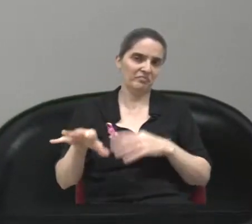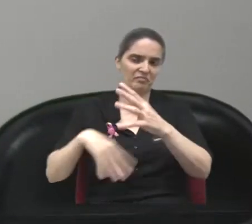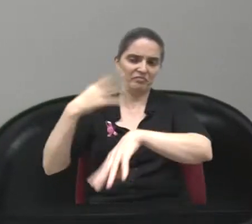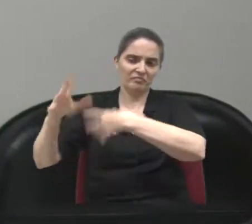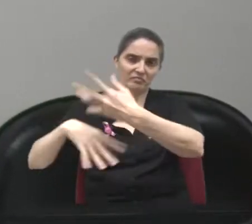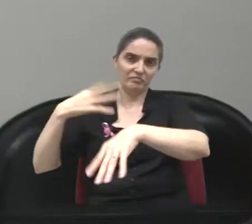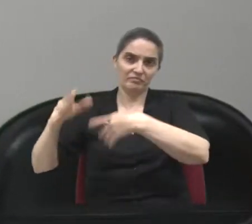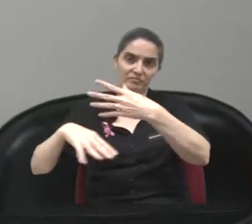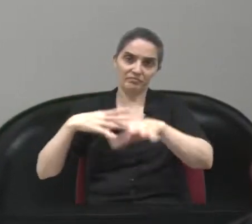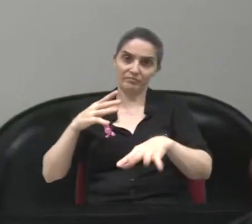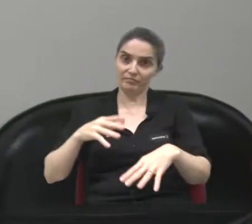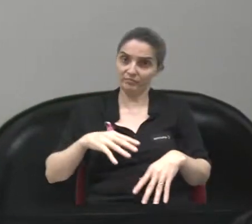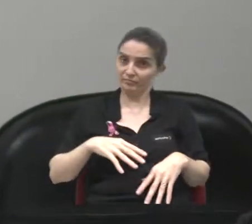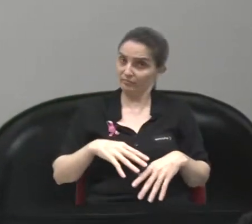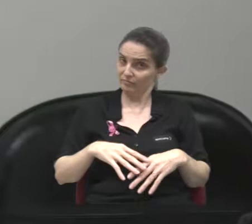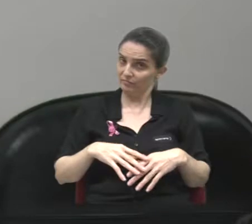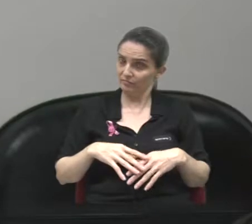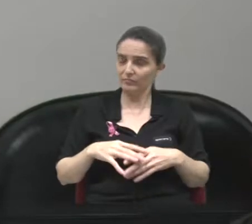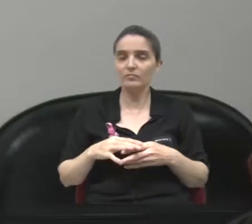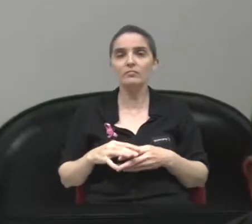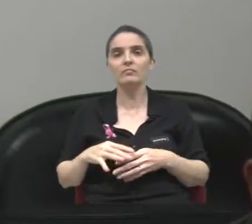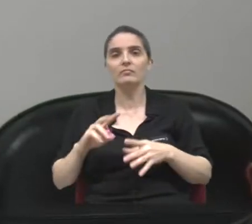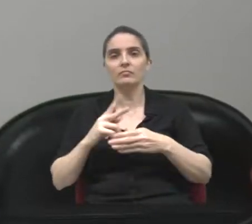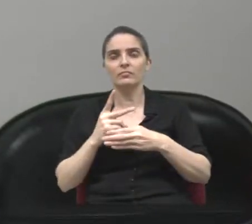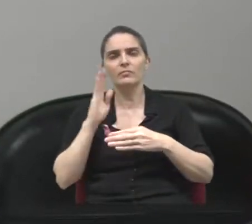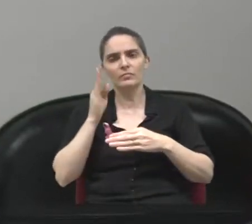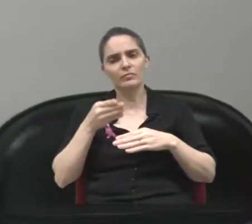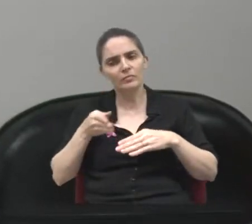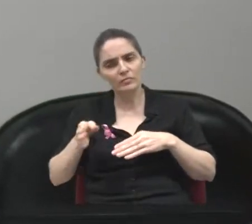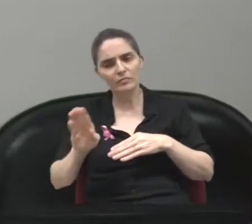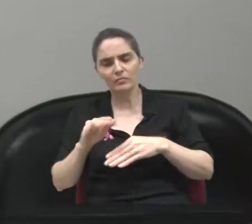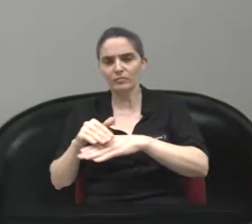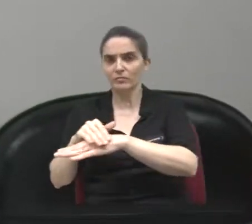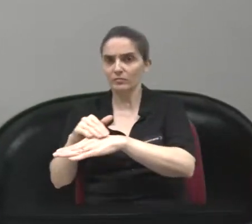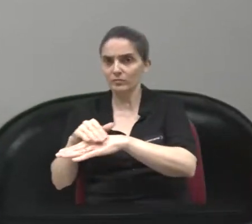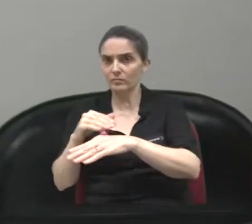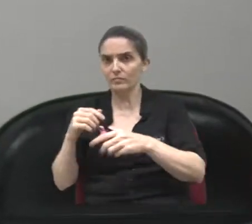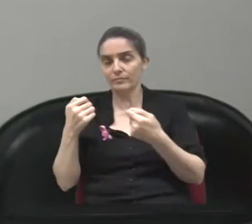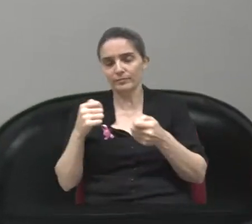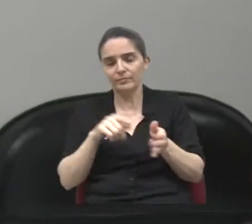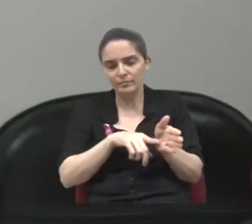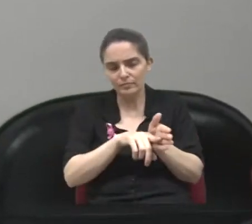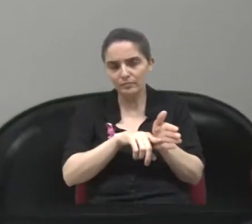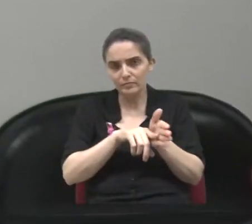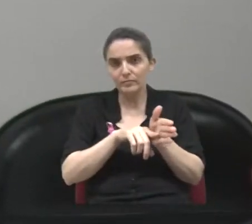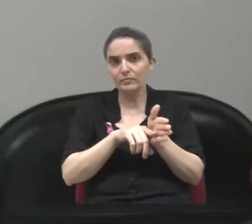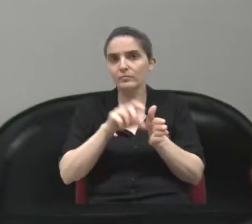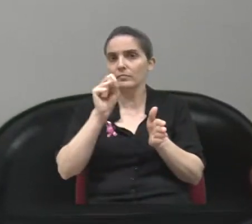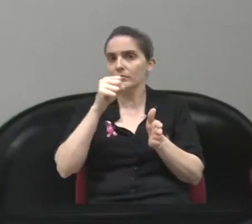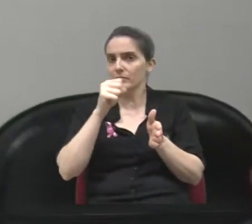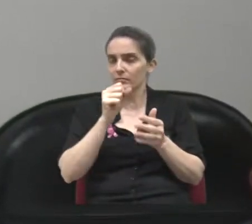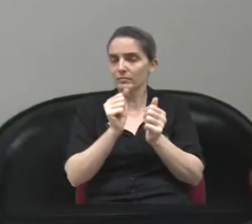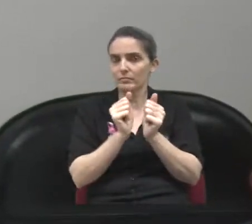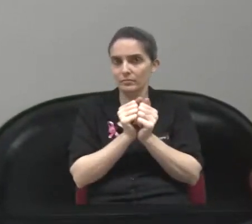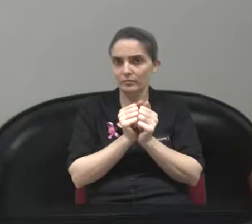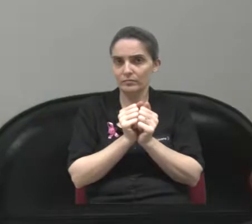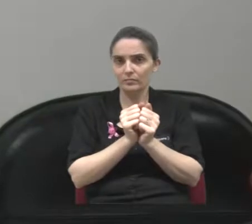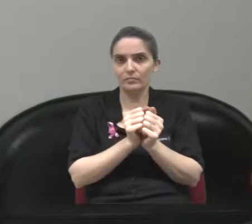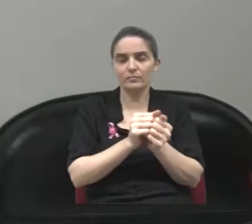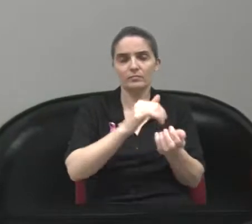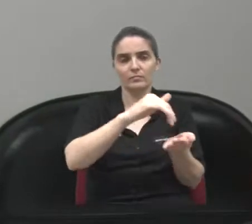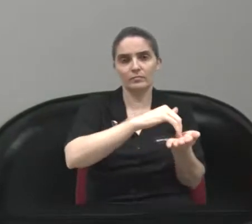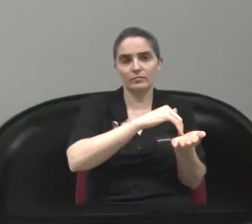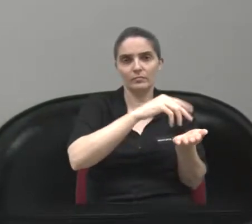já fiz essa colocação para os moradores de lá, mas que dá para fazer esse estudo, vereador. Dá para fazer esse estudo junto com o Paulo Trigo, entrar,